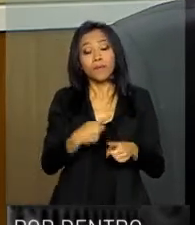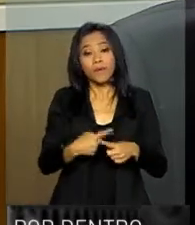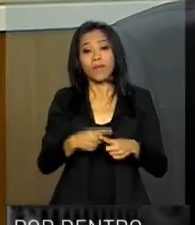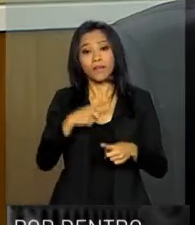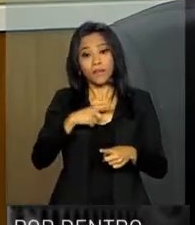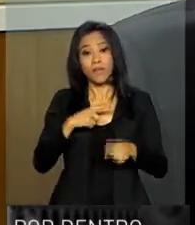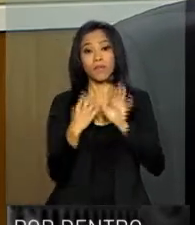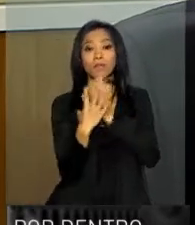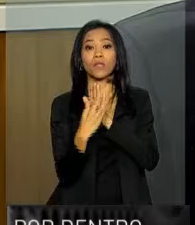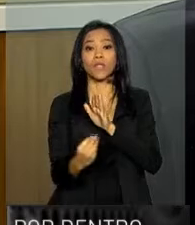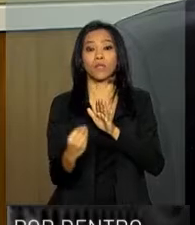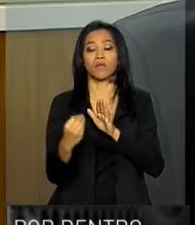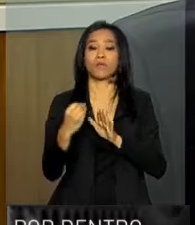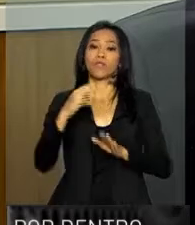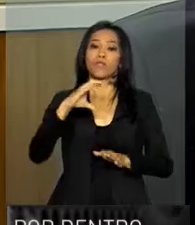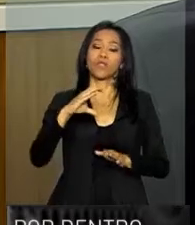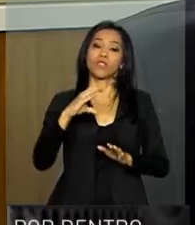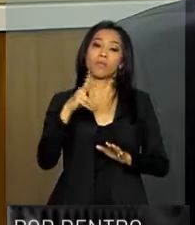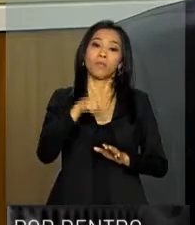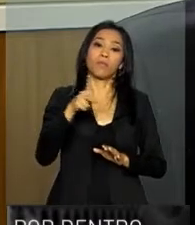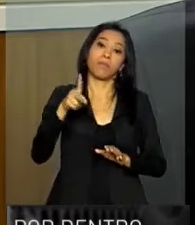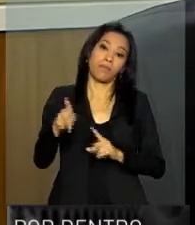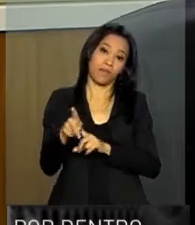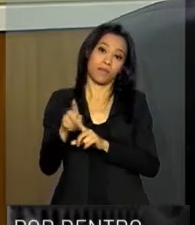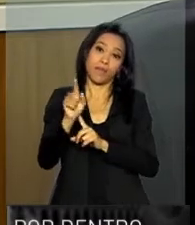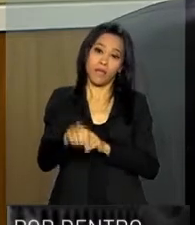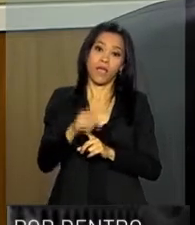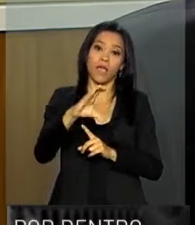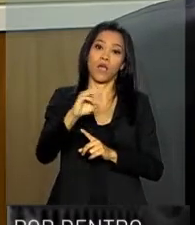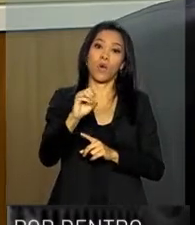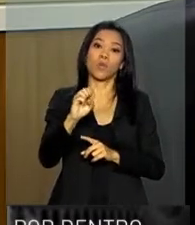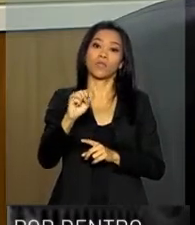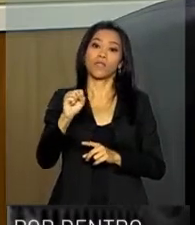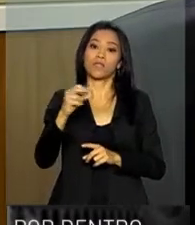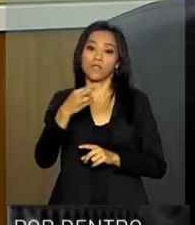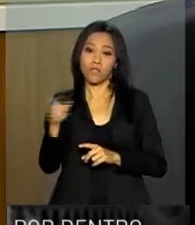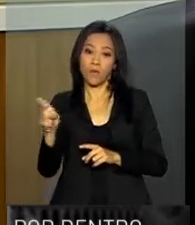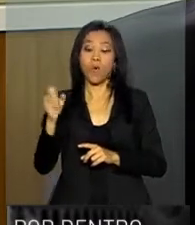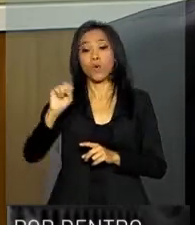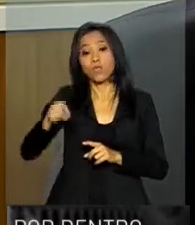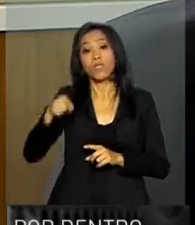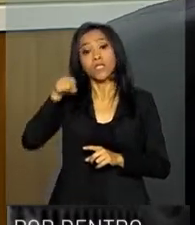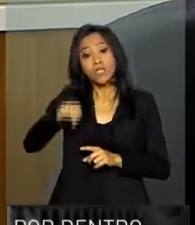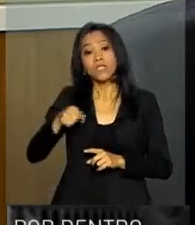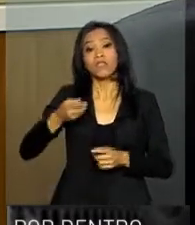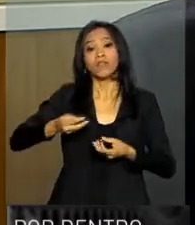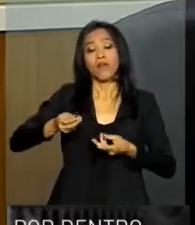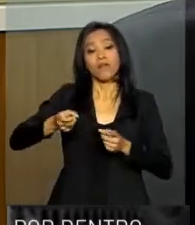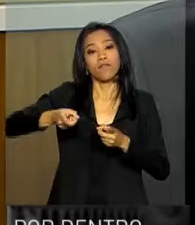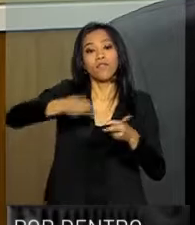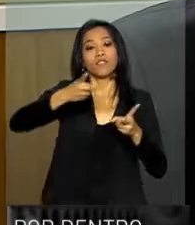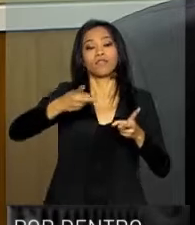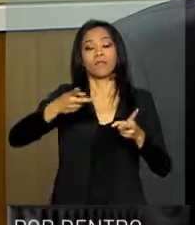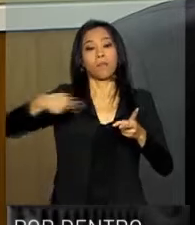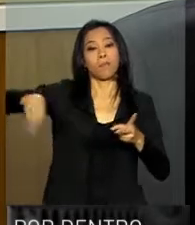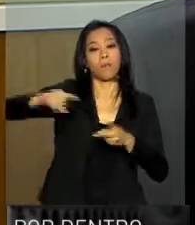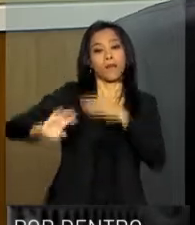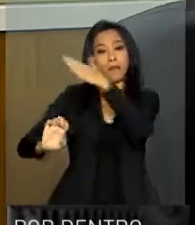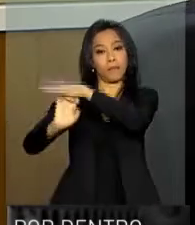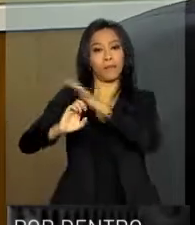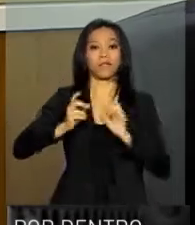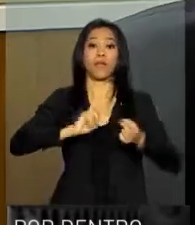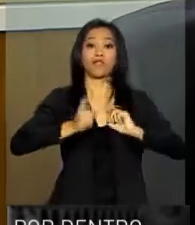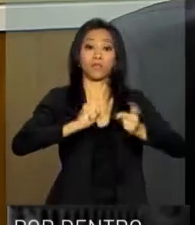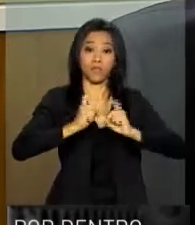tiver concessões e ppps nós teremos o turismo familiar e nós podemos ter isso no brasil inteiro tem estados que têm 10 20 e 30